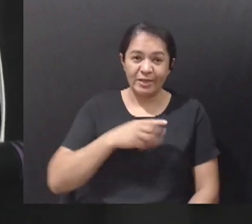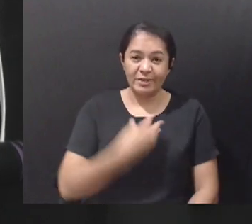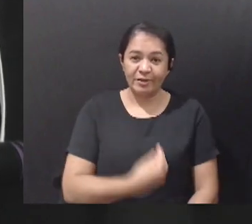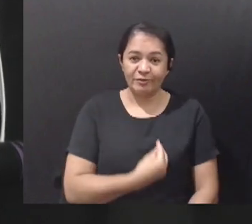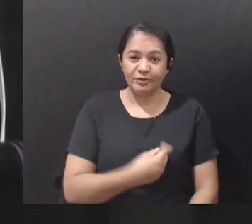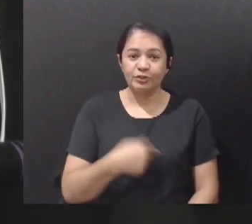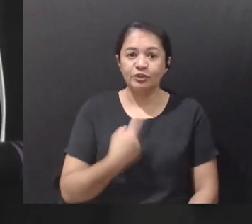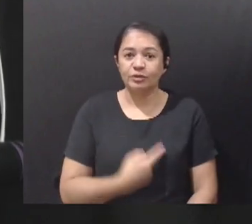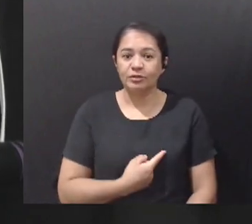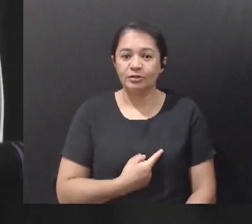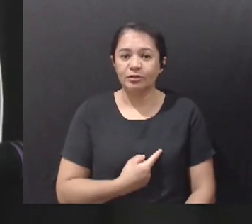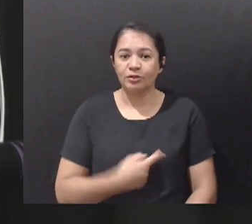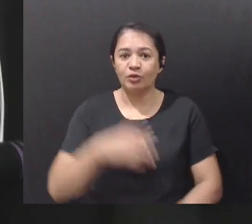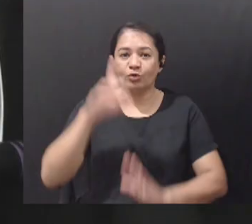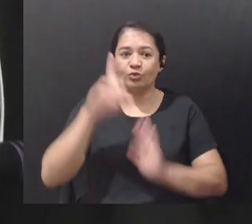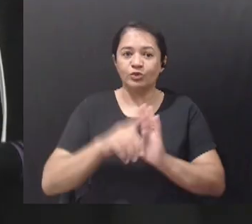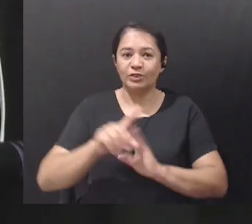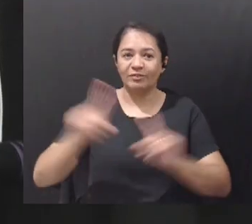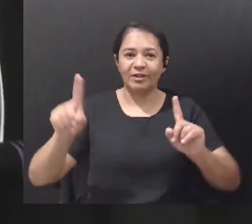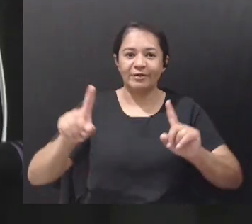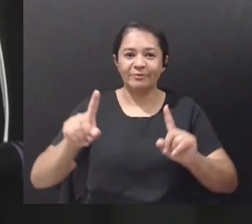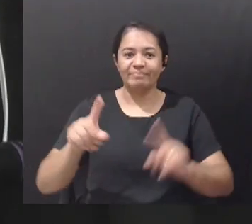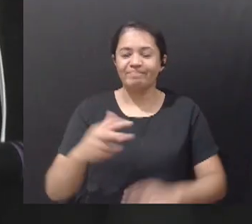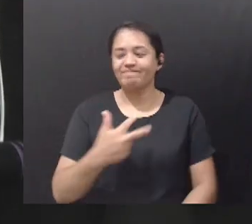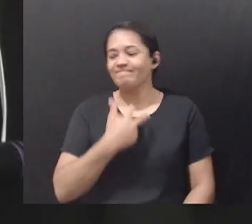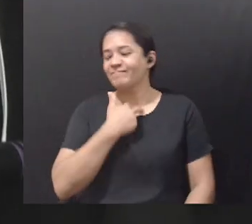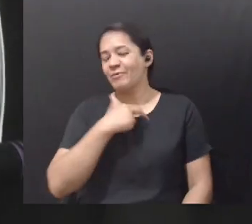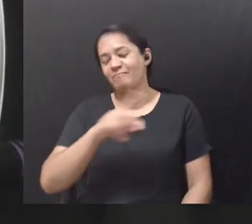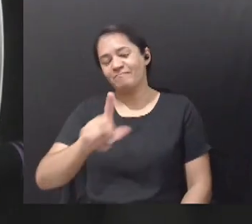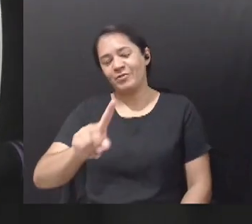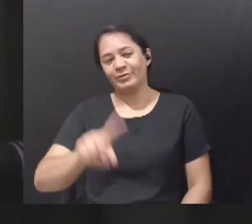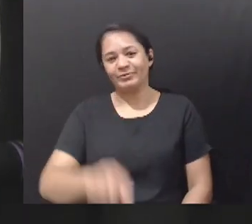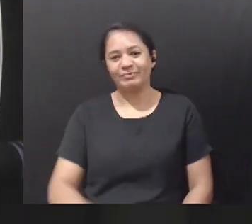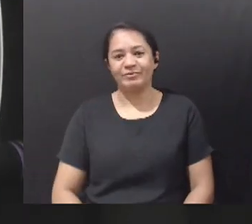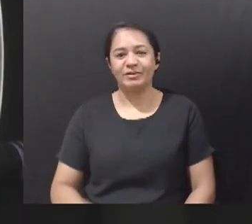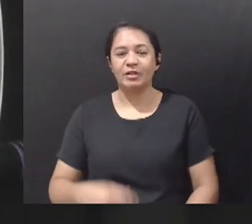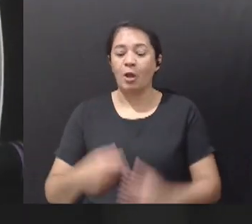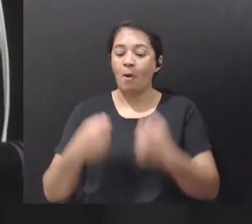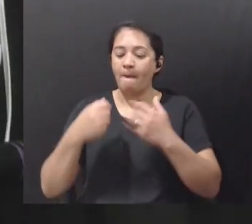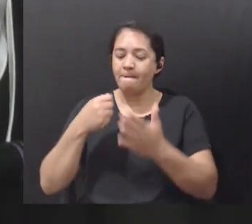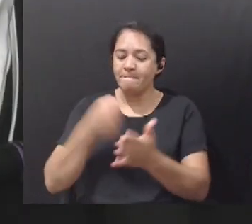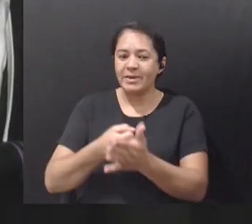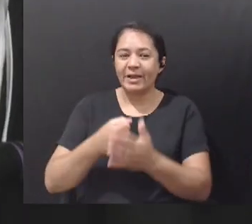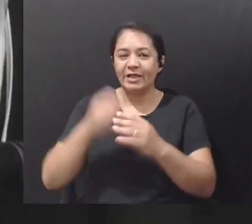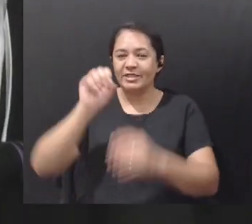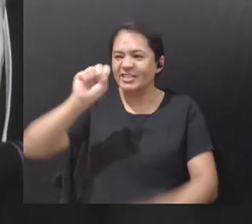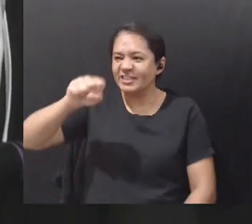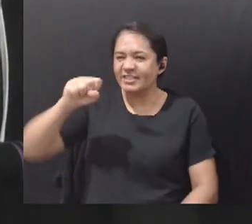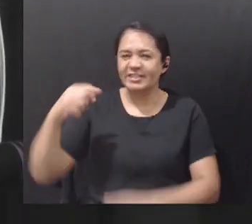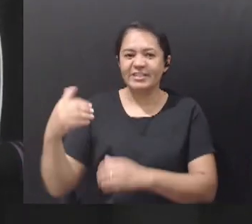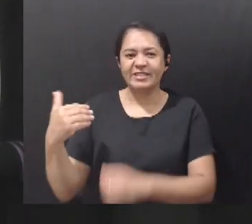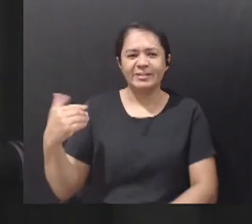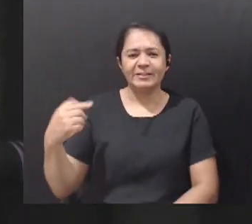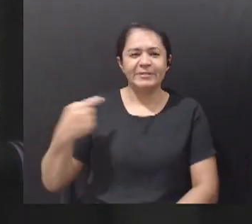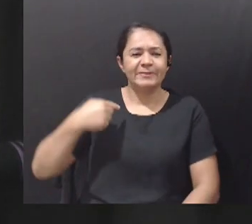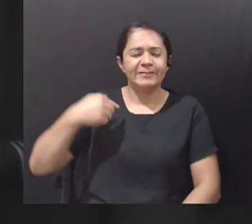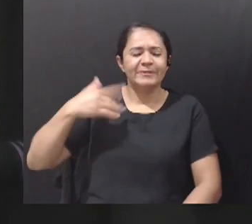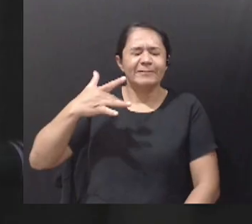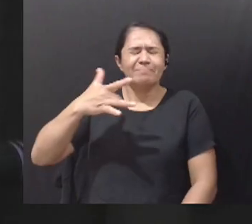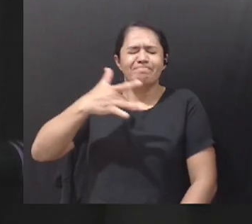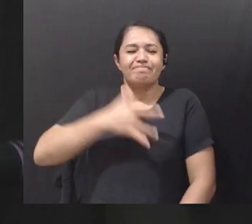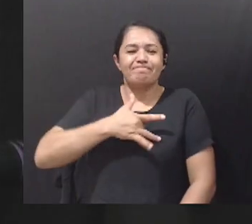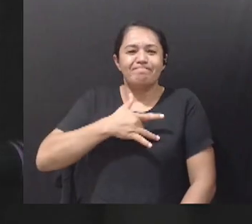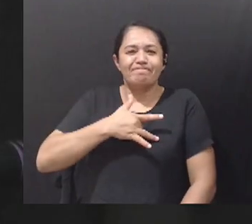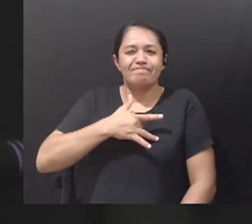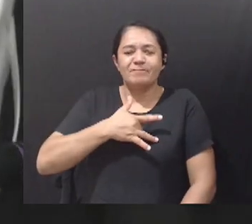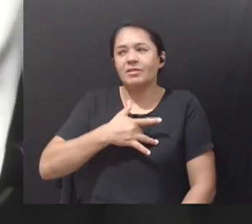o direito de dizer não. E a gente tem a obrigação de dizer sim. Aí ele me cutucou lá no fundo da alma. Eu falei,